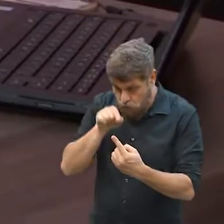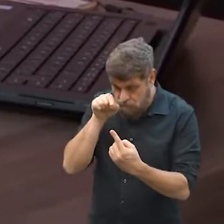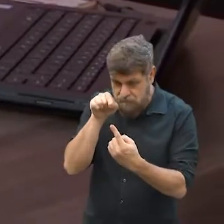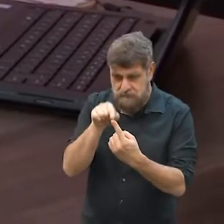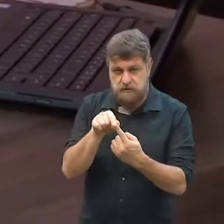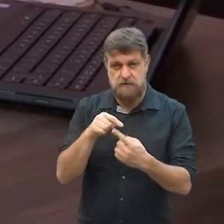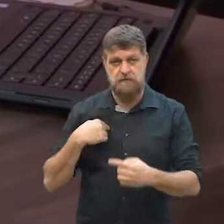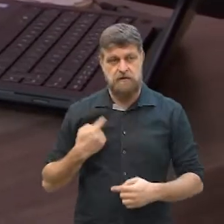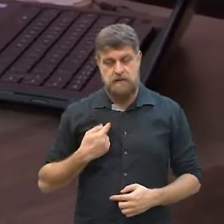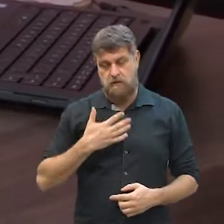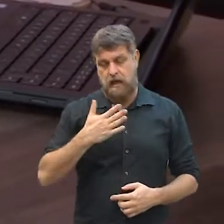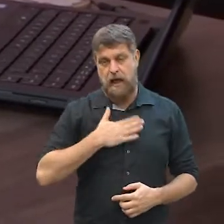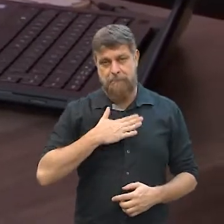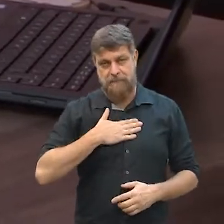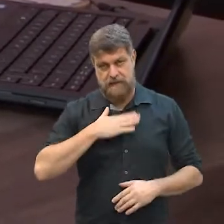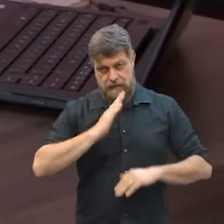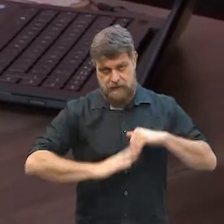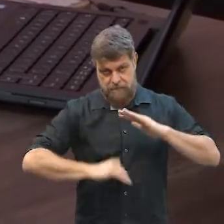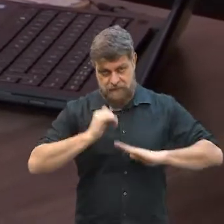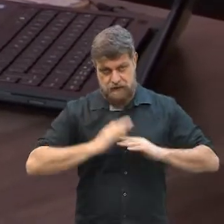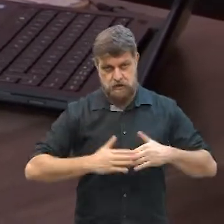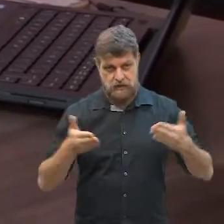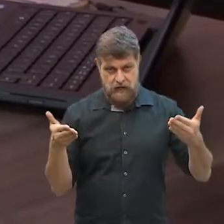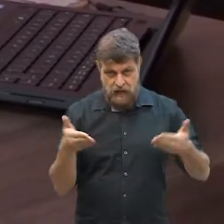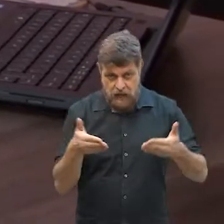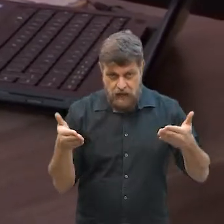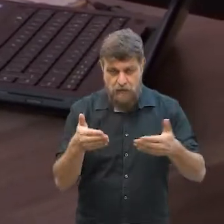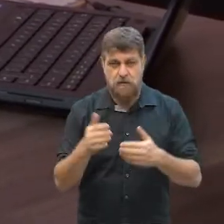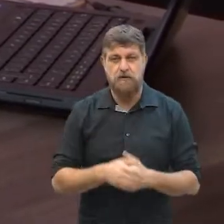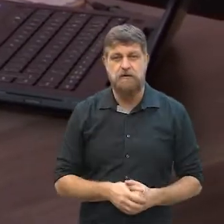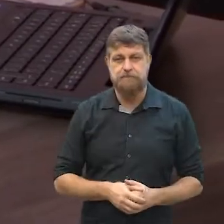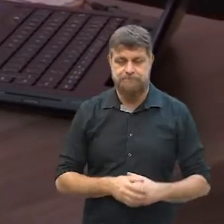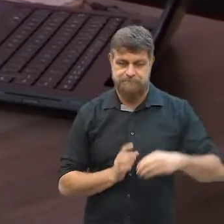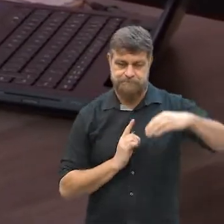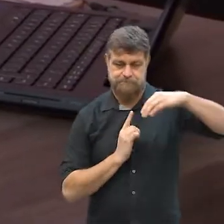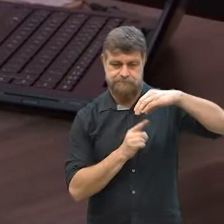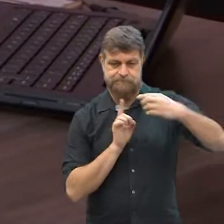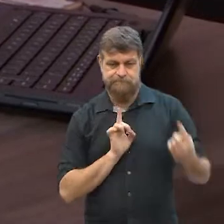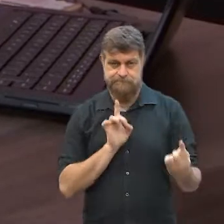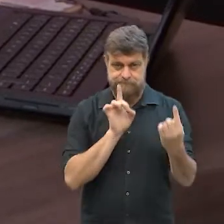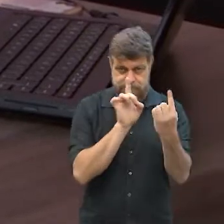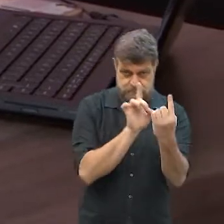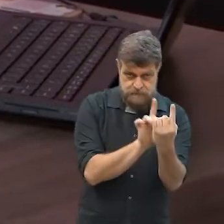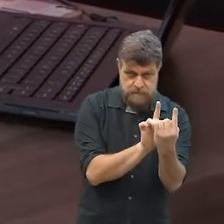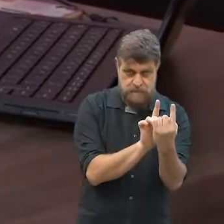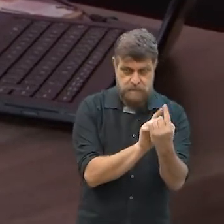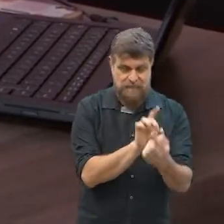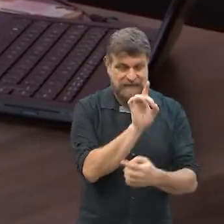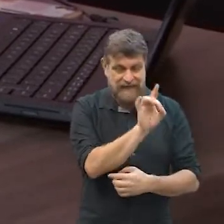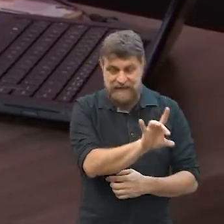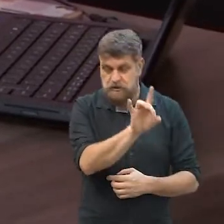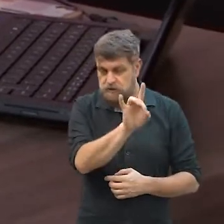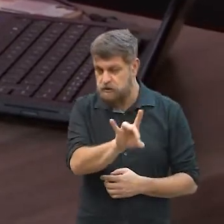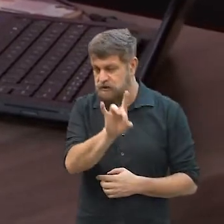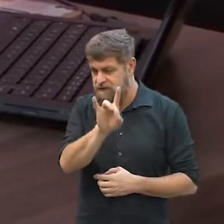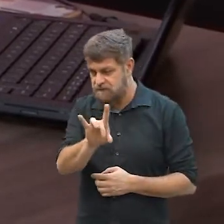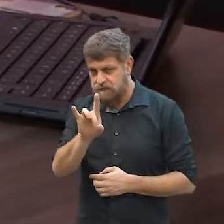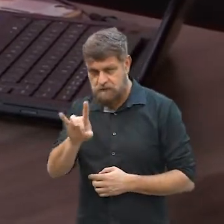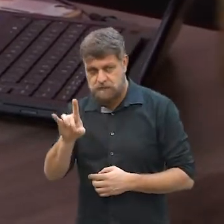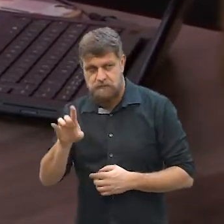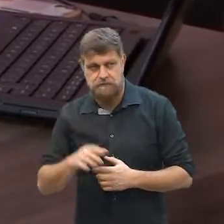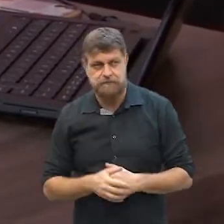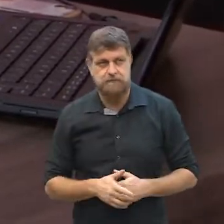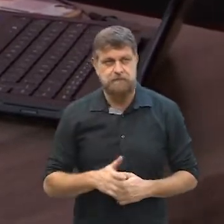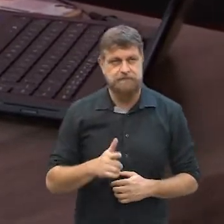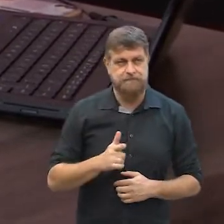menos assim na minha área de atuação agora, que é clínico, né, em consultório individual.